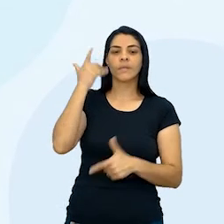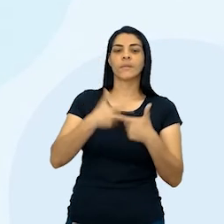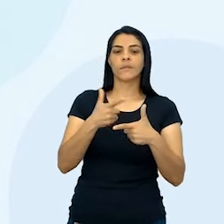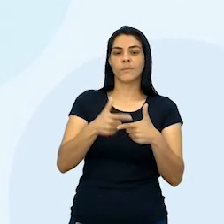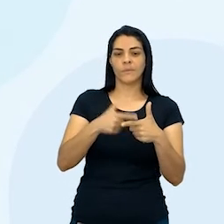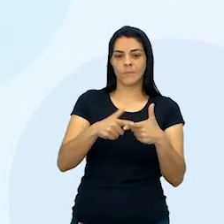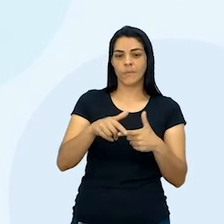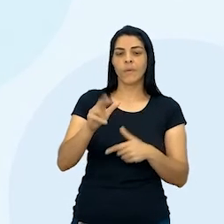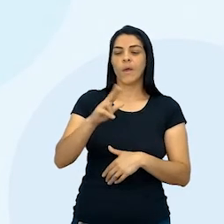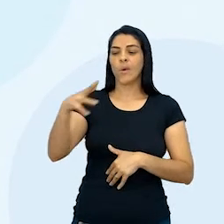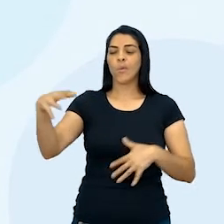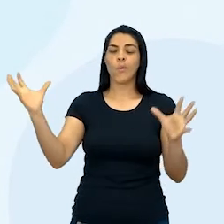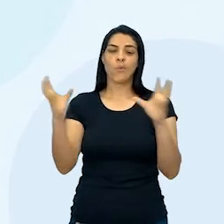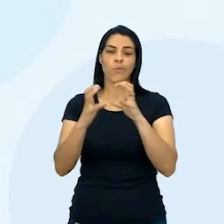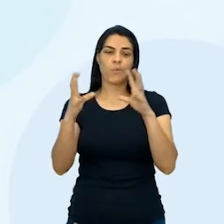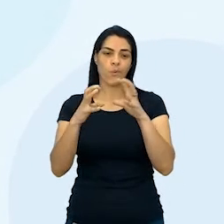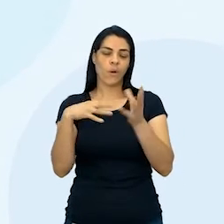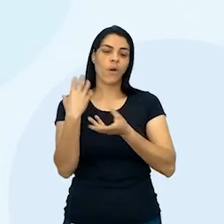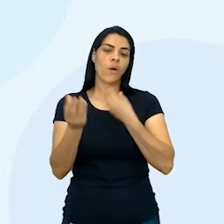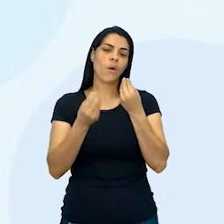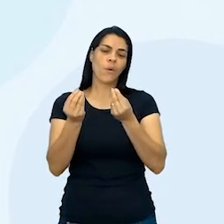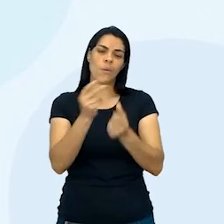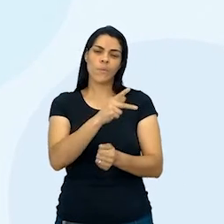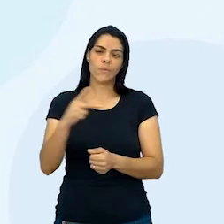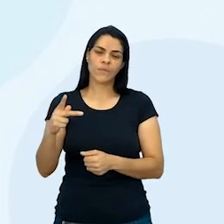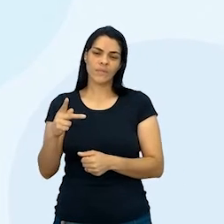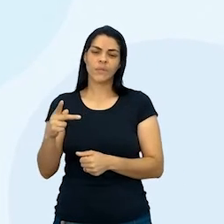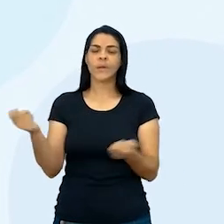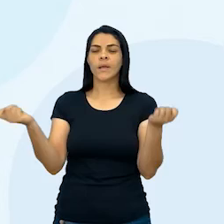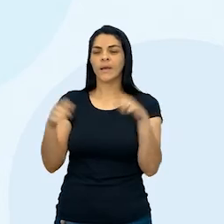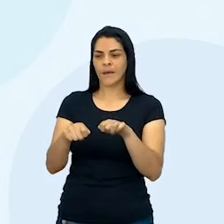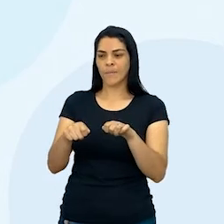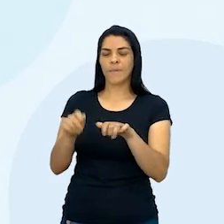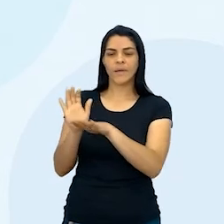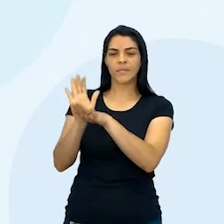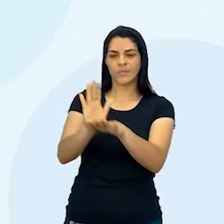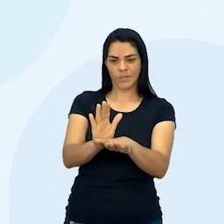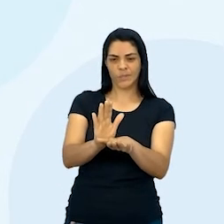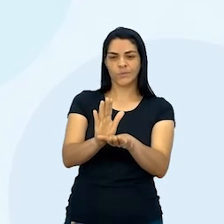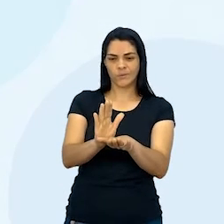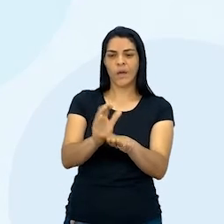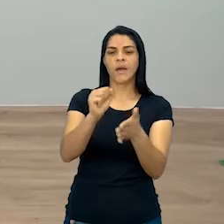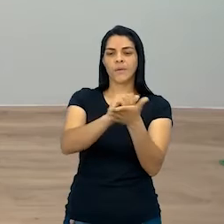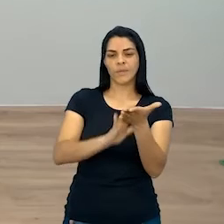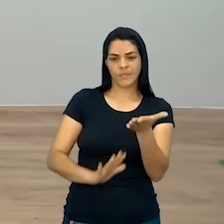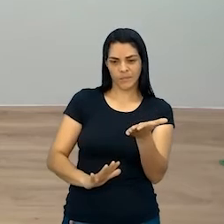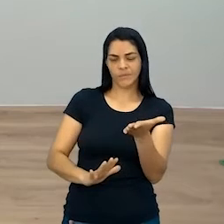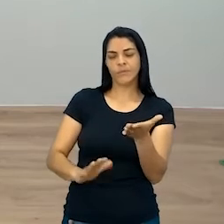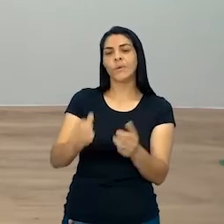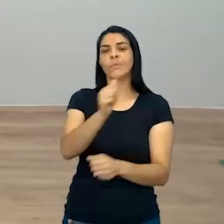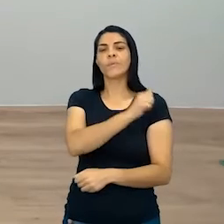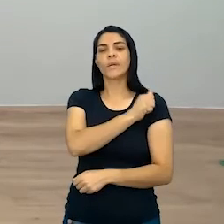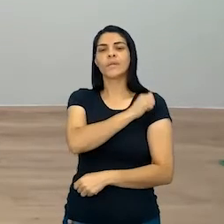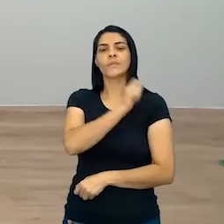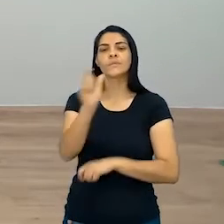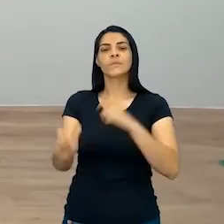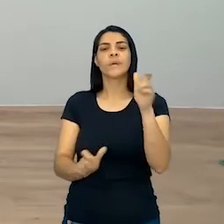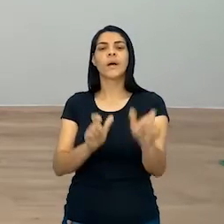os conflitos. Como você, professor, pode contribuir com atividades para que seus alunos